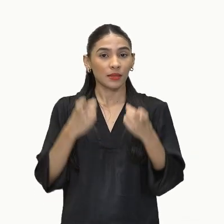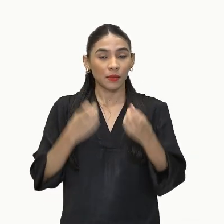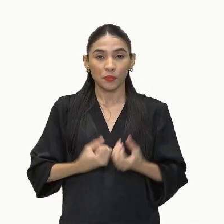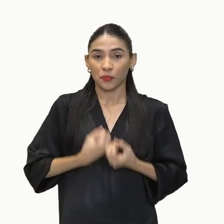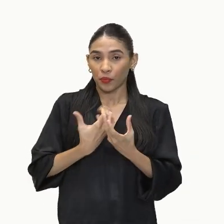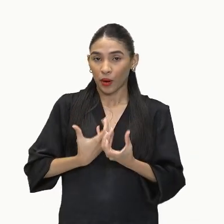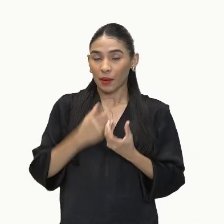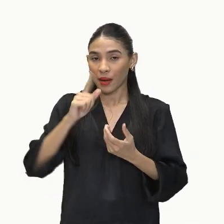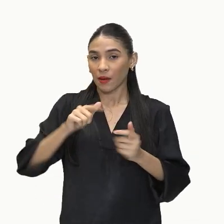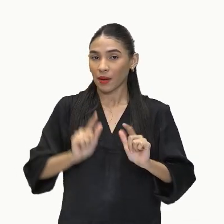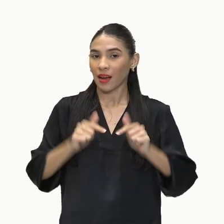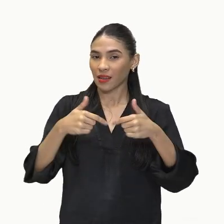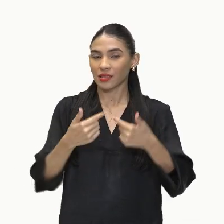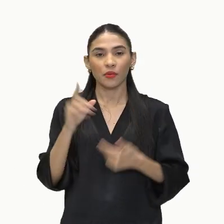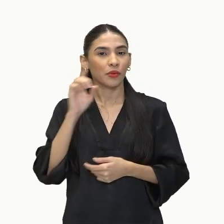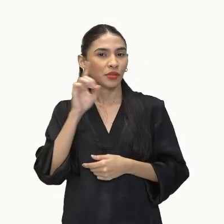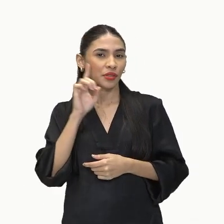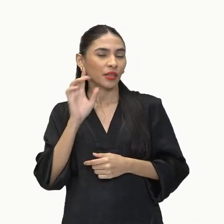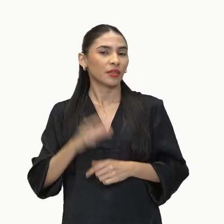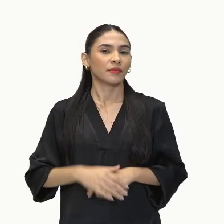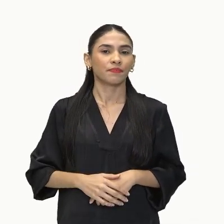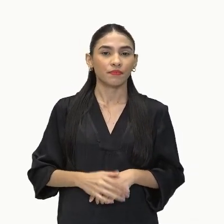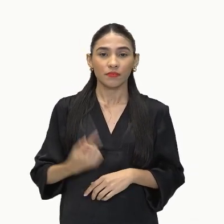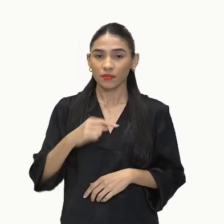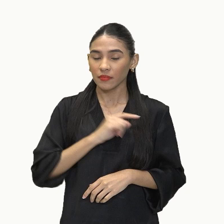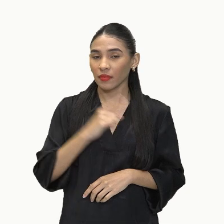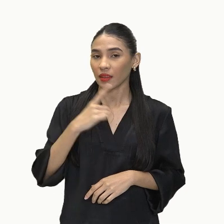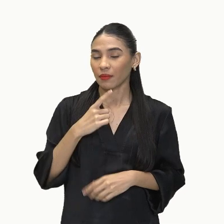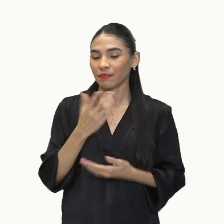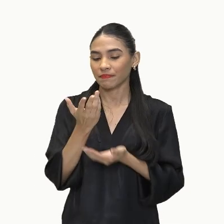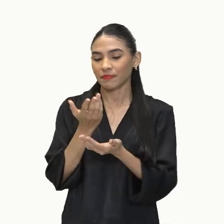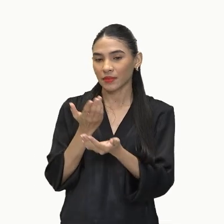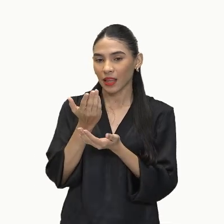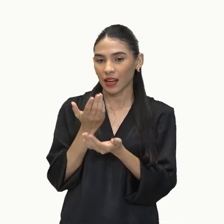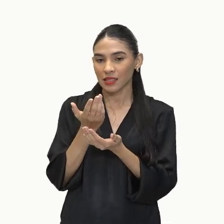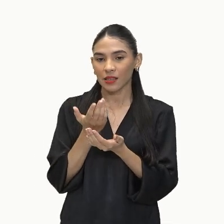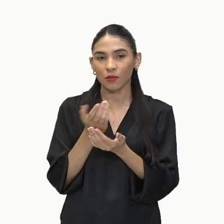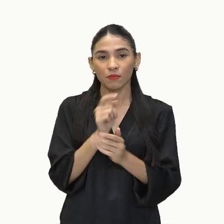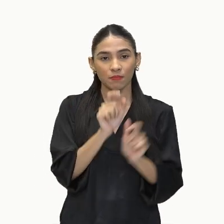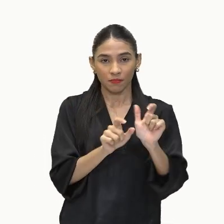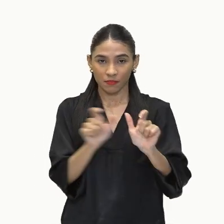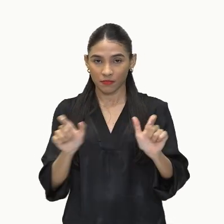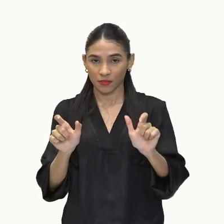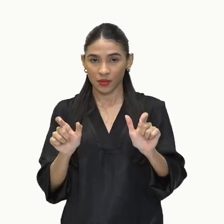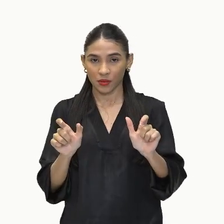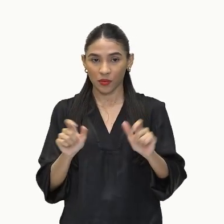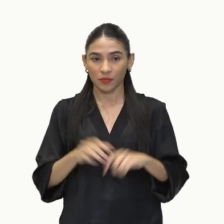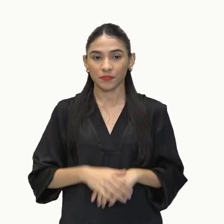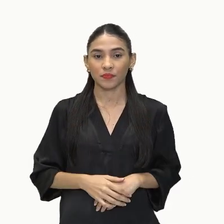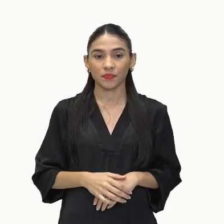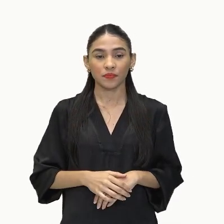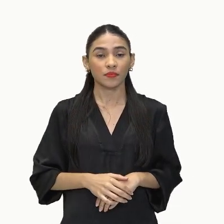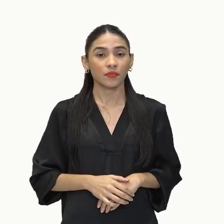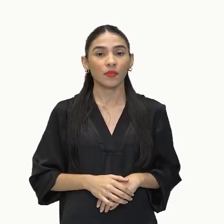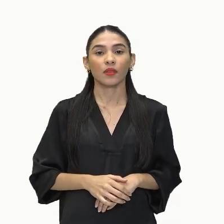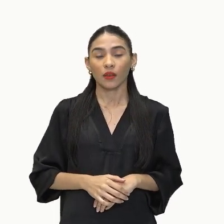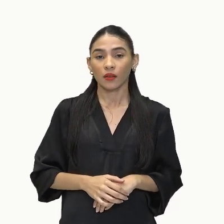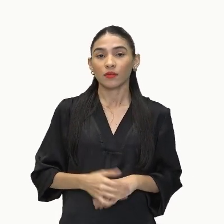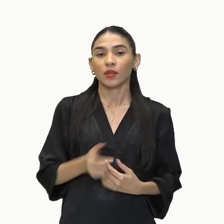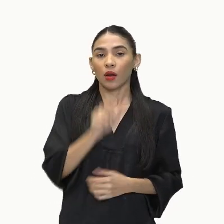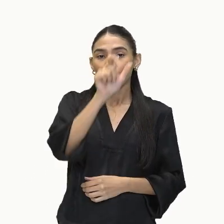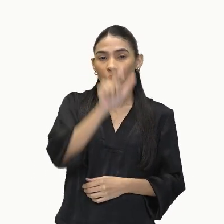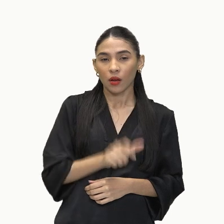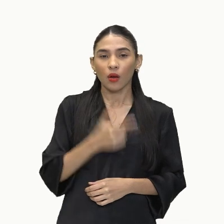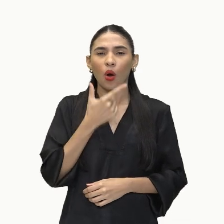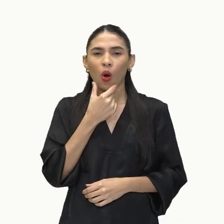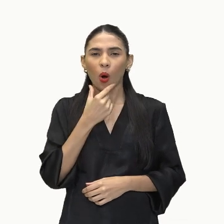uma ação cotidiana. Observe que nós temos uma interação entre pessoas. Nos primeiros versos, aí o homem sério